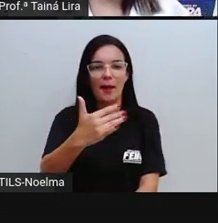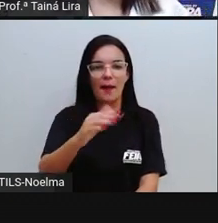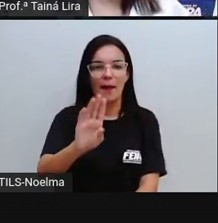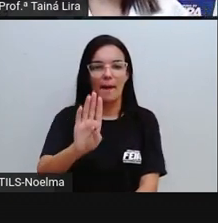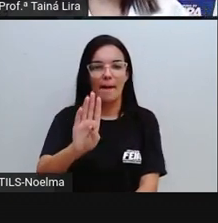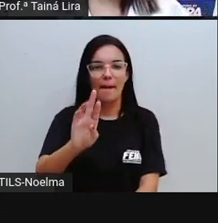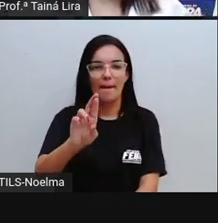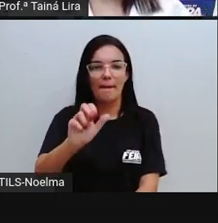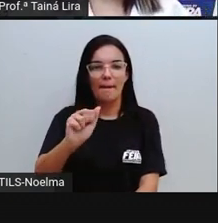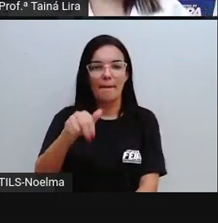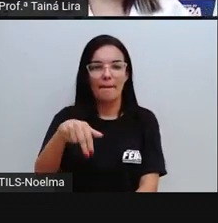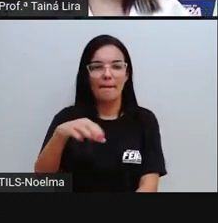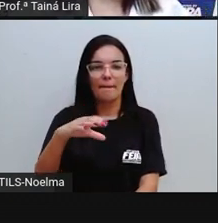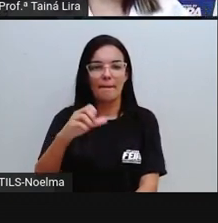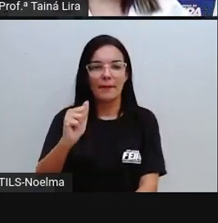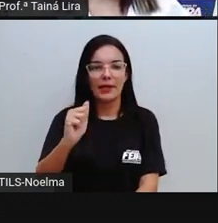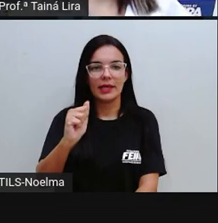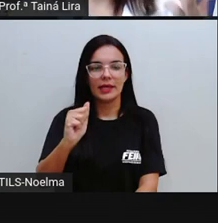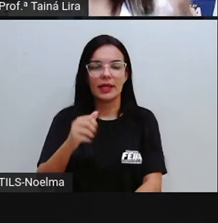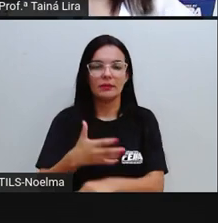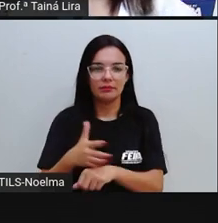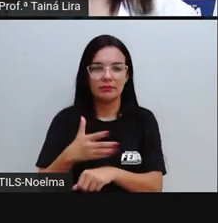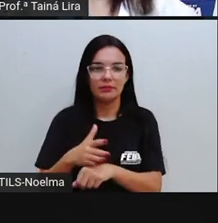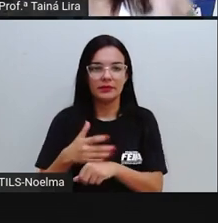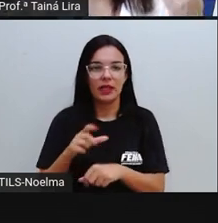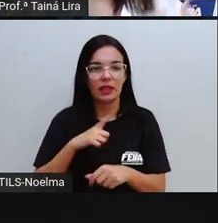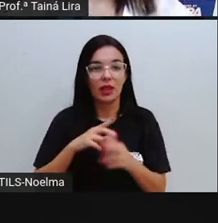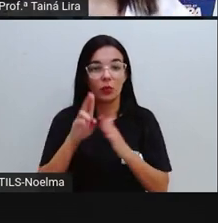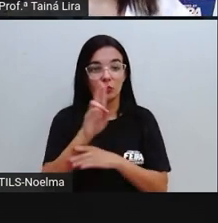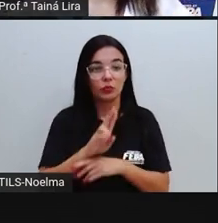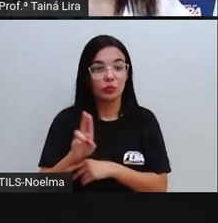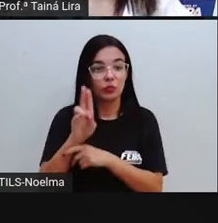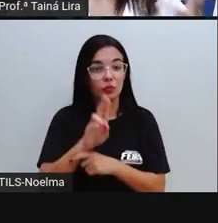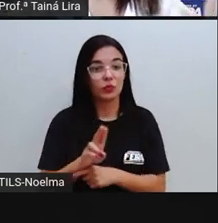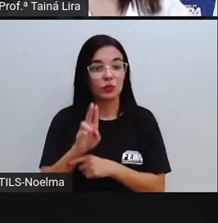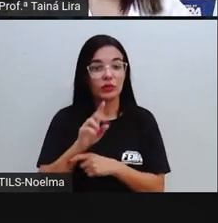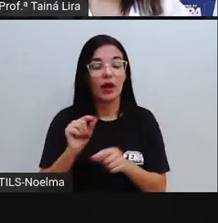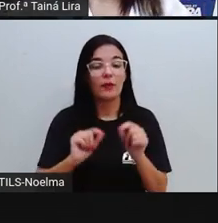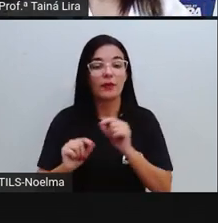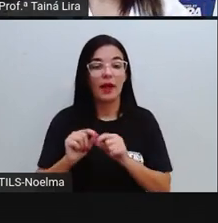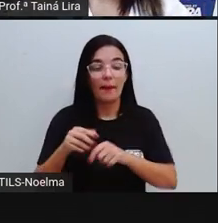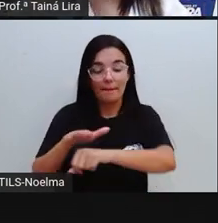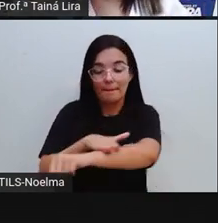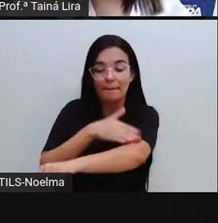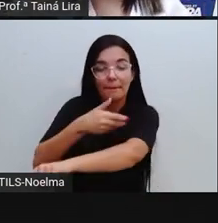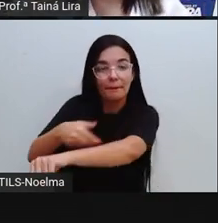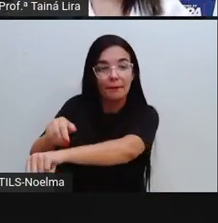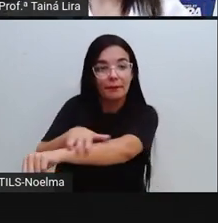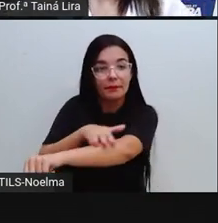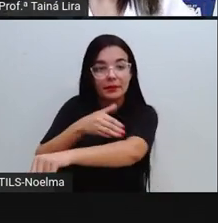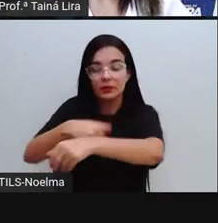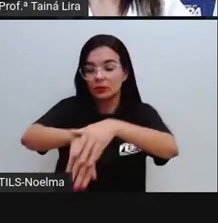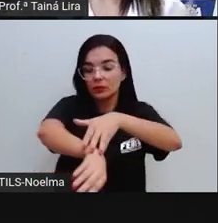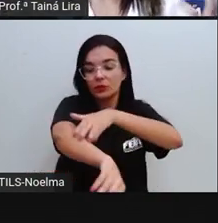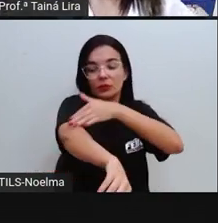Além disso, como no caso dos indígenas, essa questão da pintura do corpo também é uma